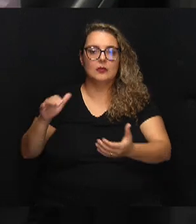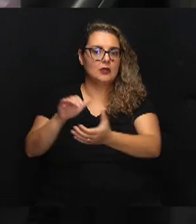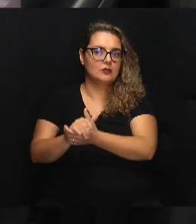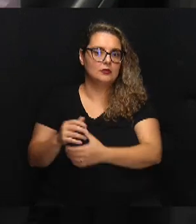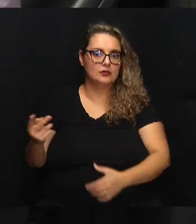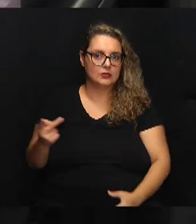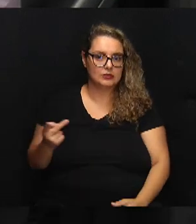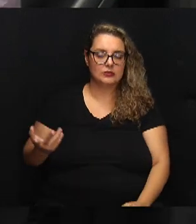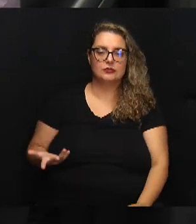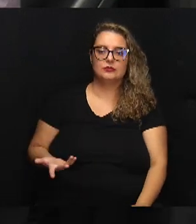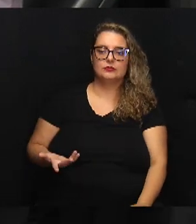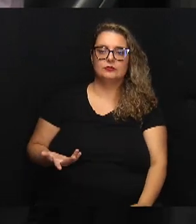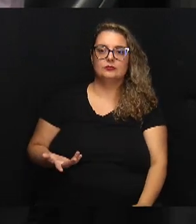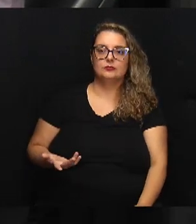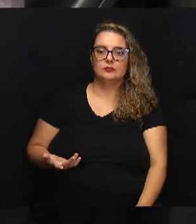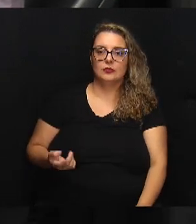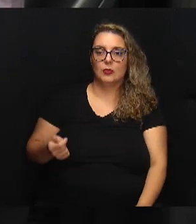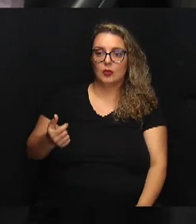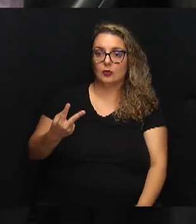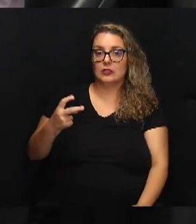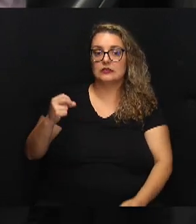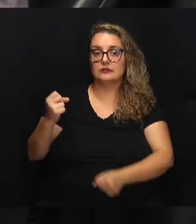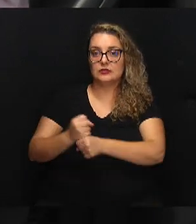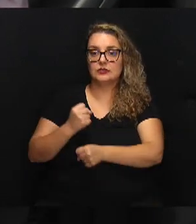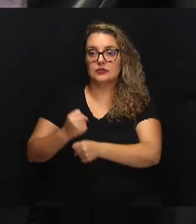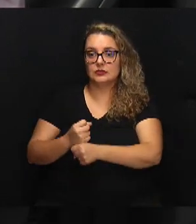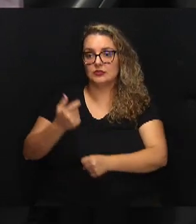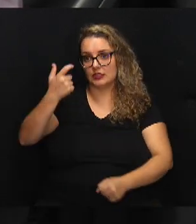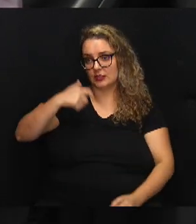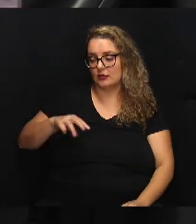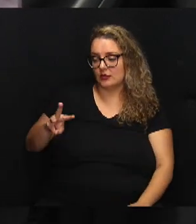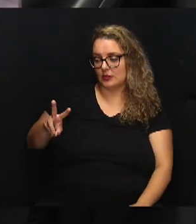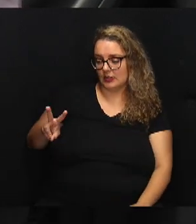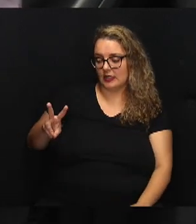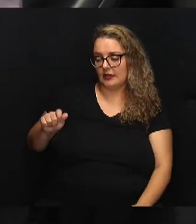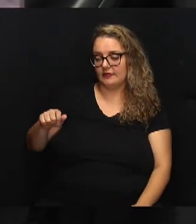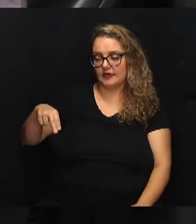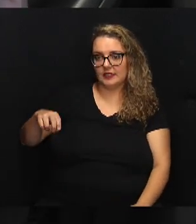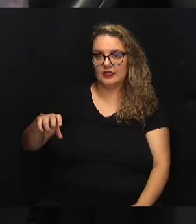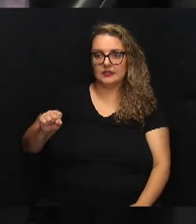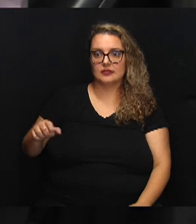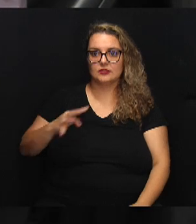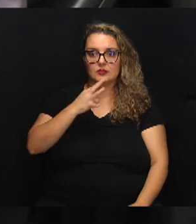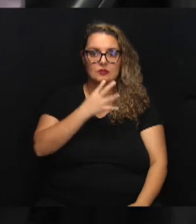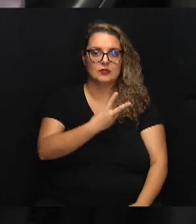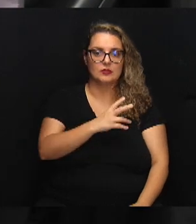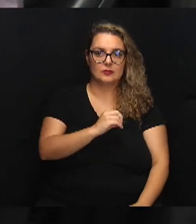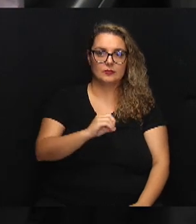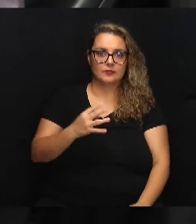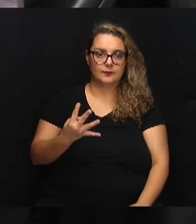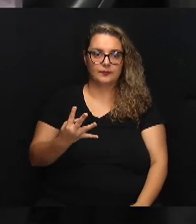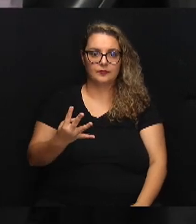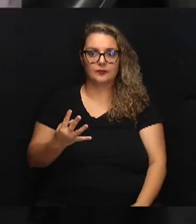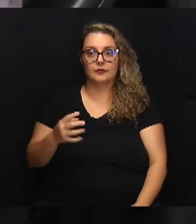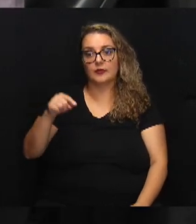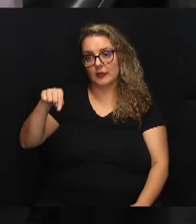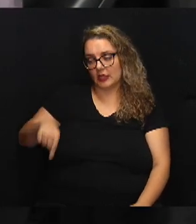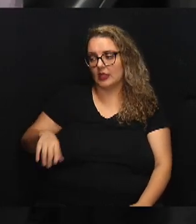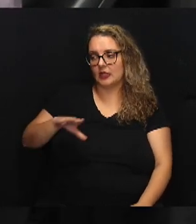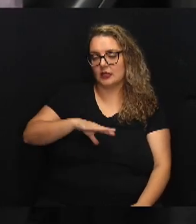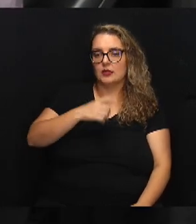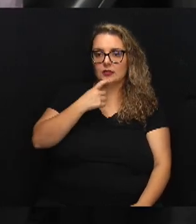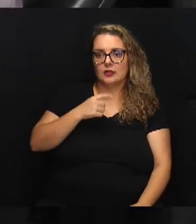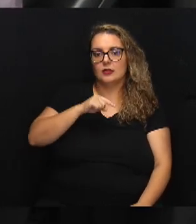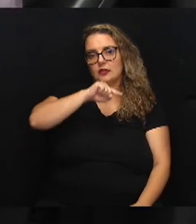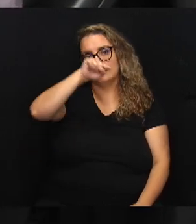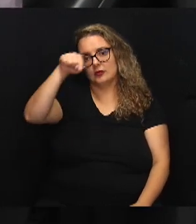casados por quase 20 anos, né? Então nos conhecemos em 2004, tá. E a Vanessa de Campinas, então aí eu passei a vir